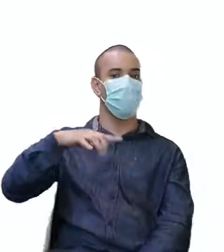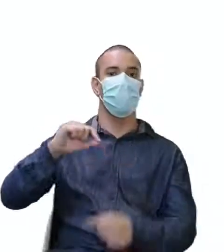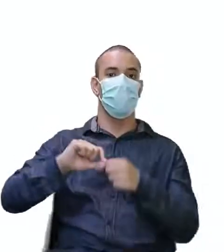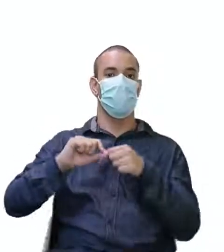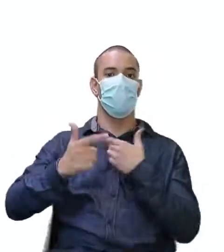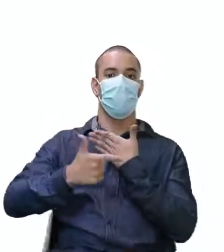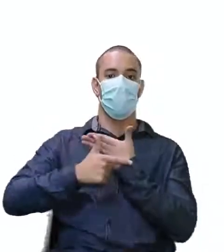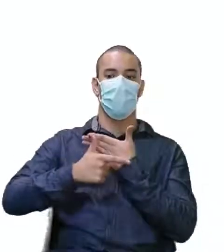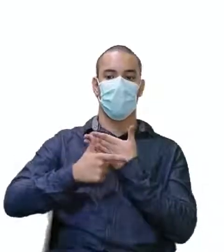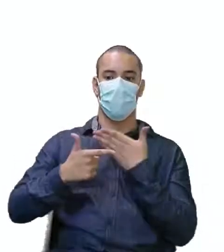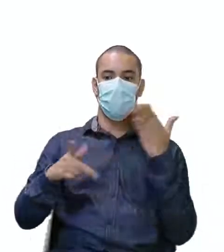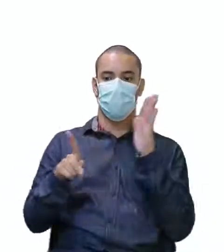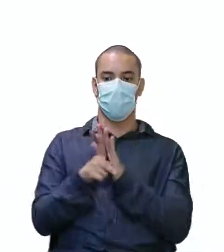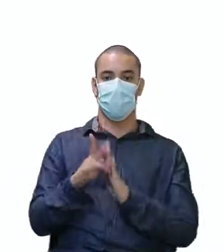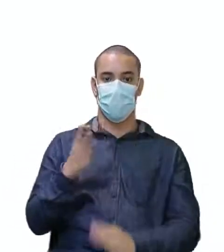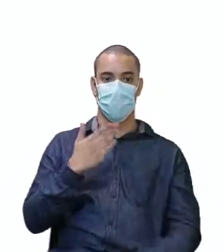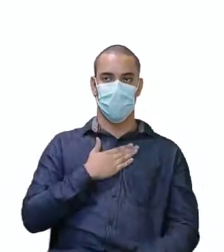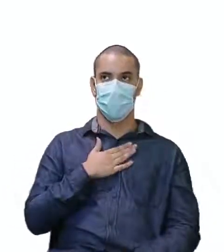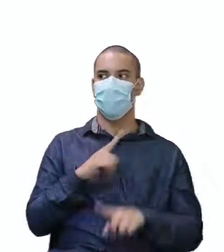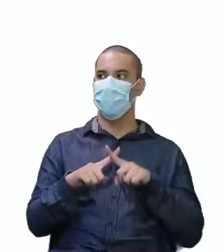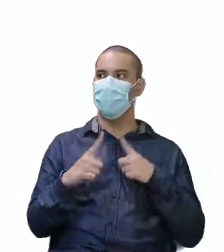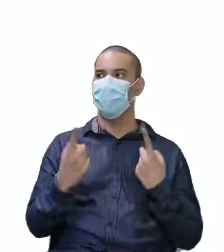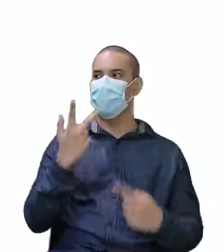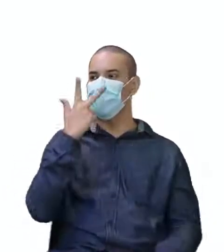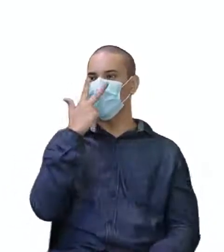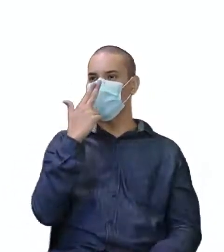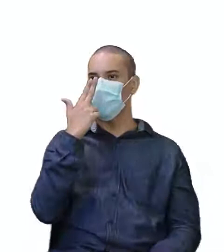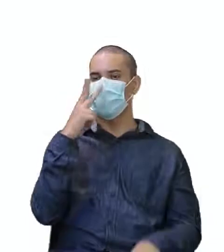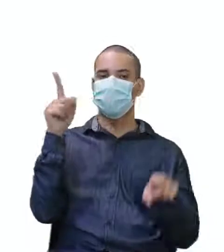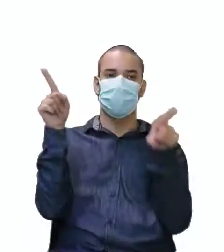faz. Mas isso é muito